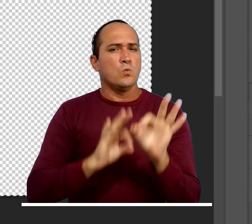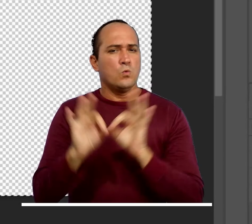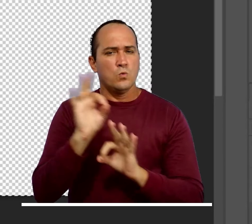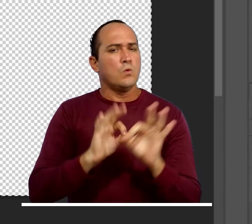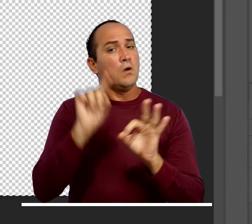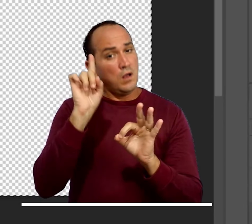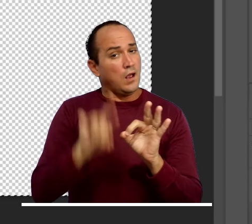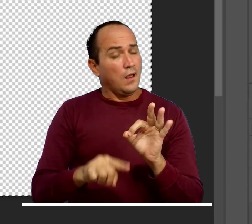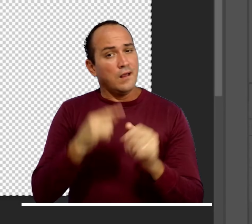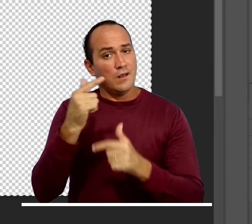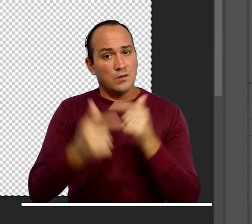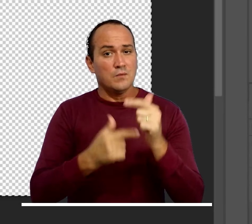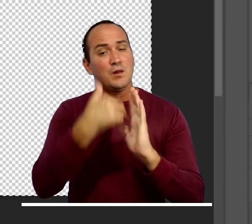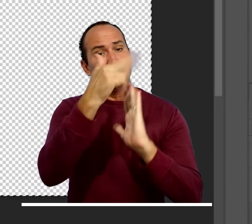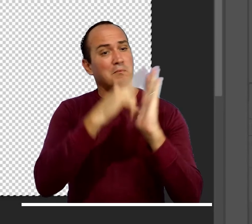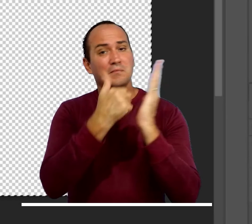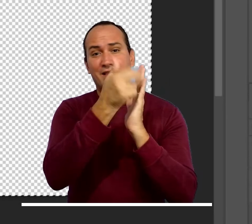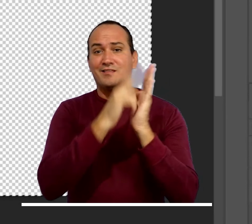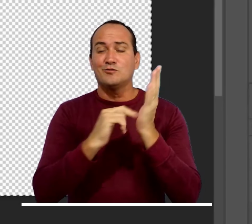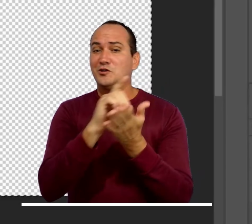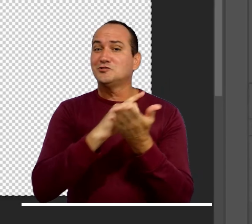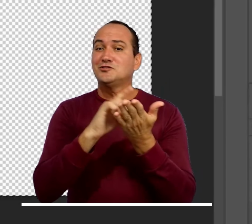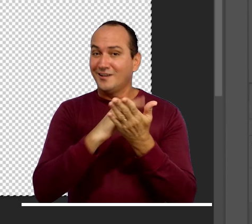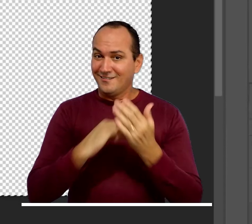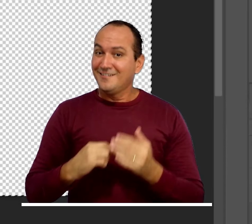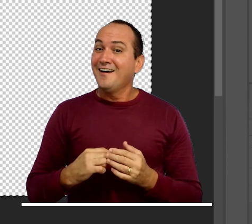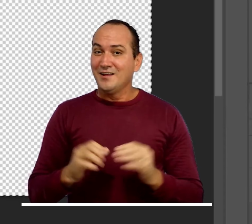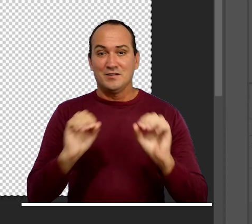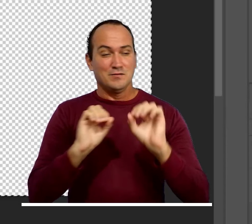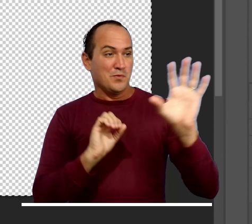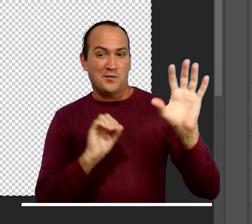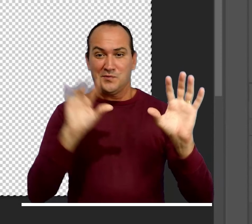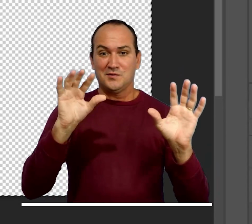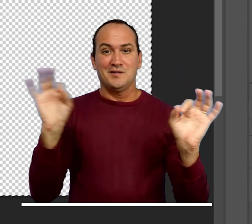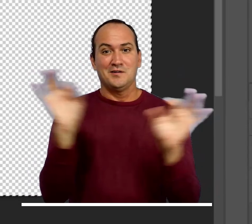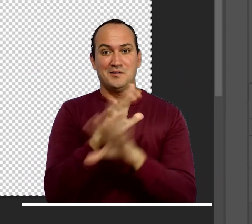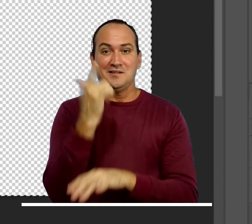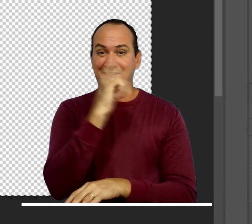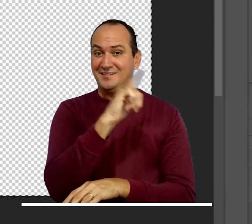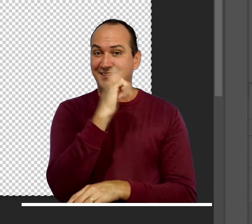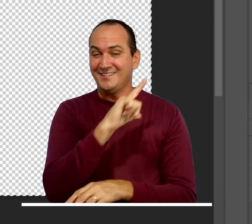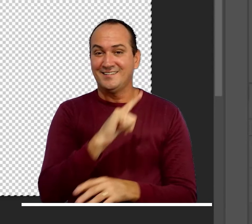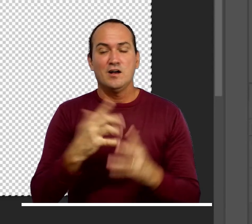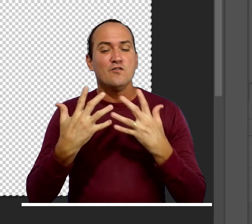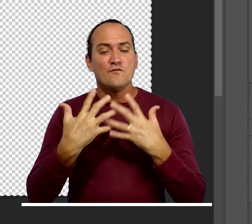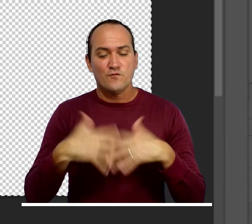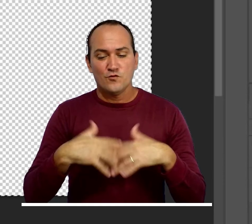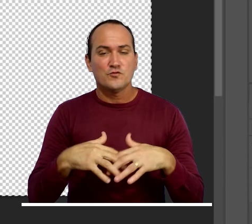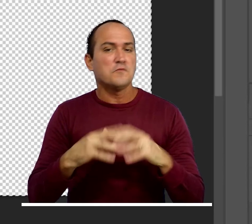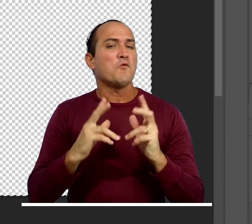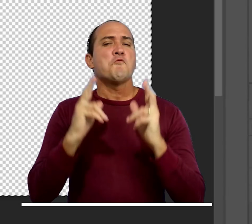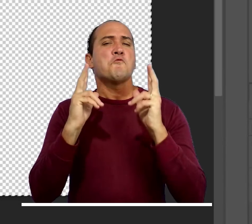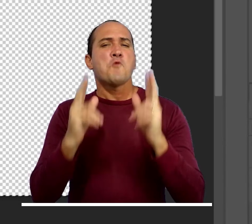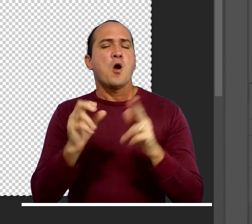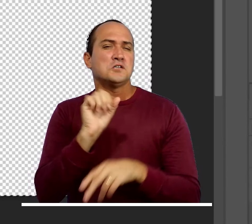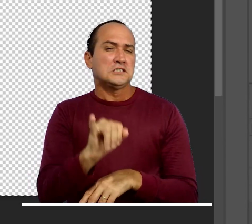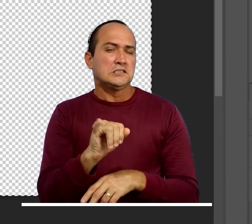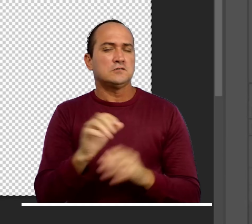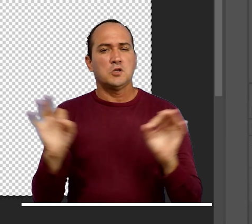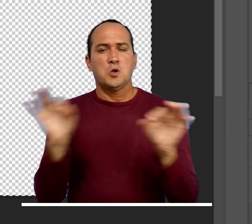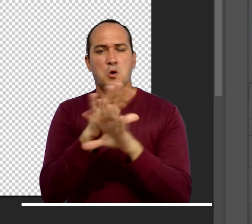trabalho de pintura digital, ele vai completar aqui esse cenário e funcionaria exatamente da mesma maneira se